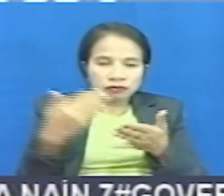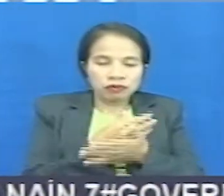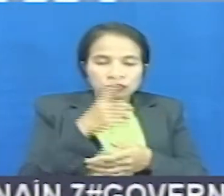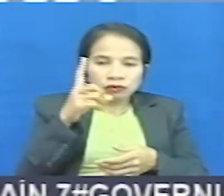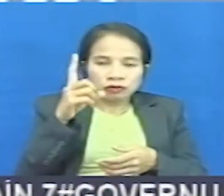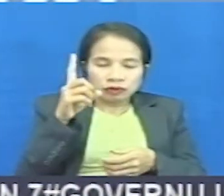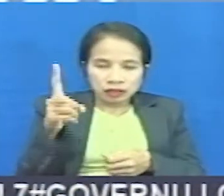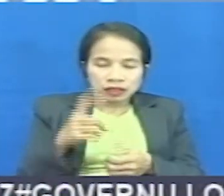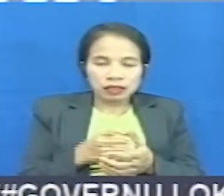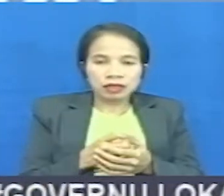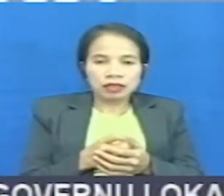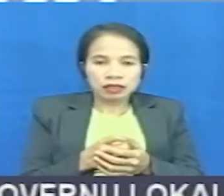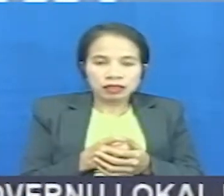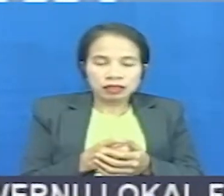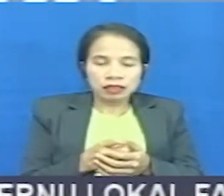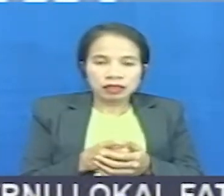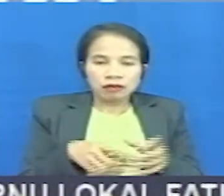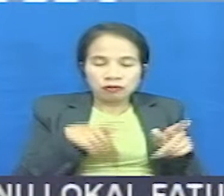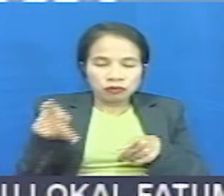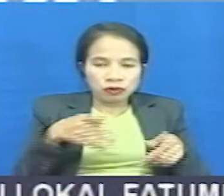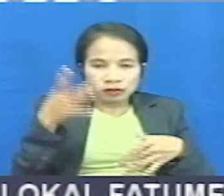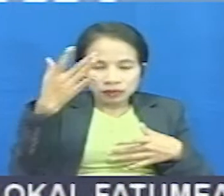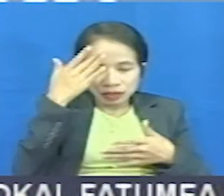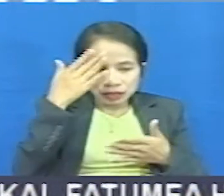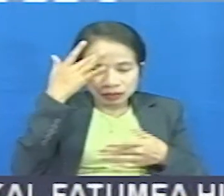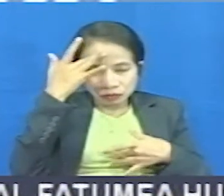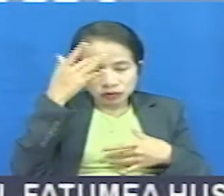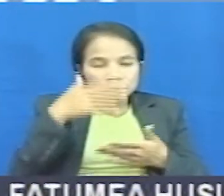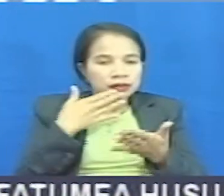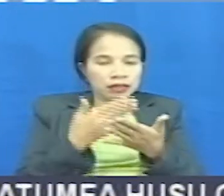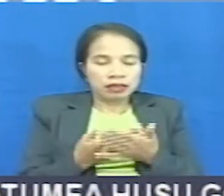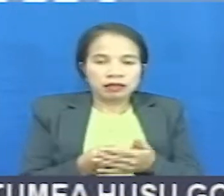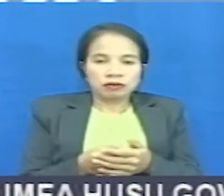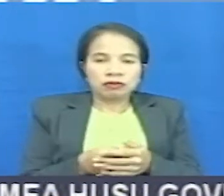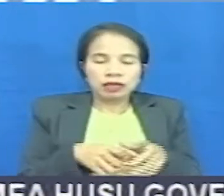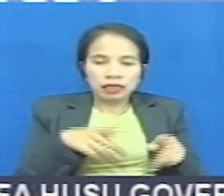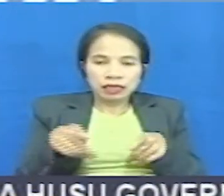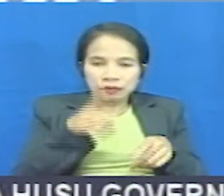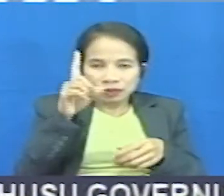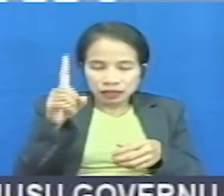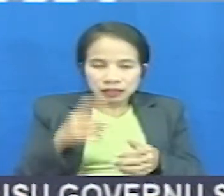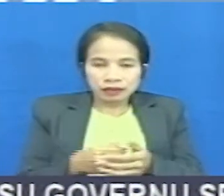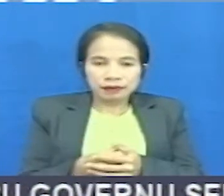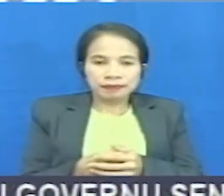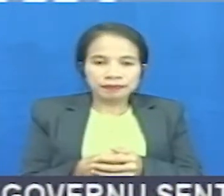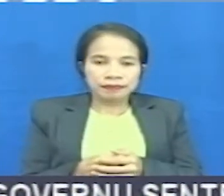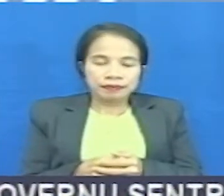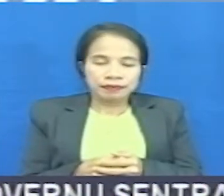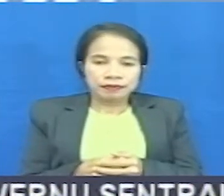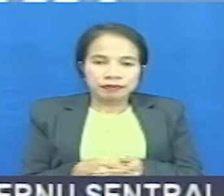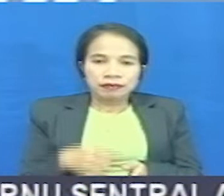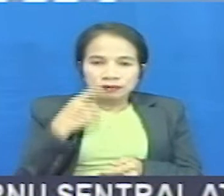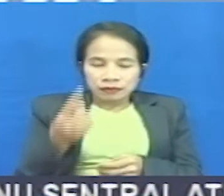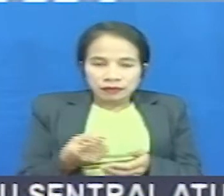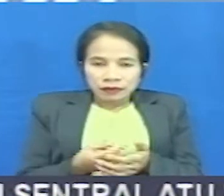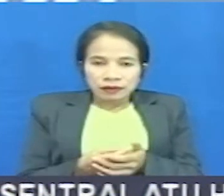dene kasu rai o aninian kasu rai o aninian deklarado rekuperado ona i nune signifika